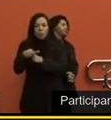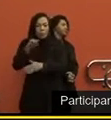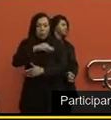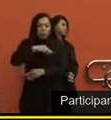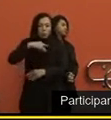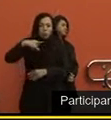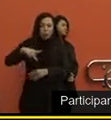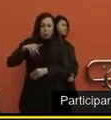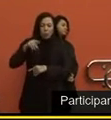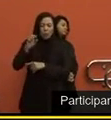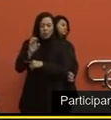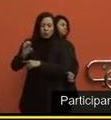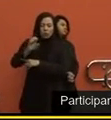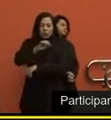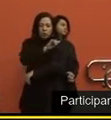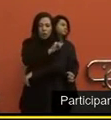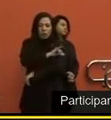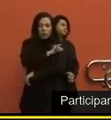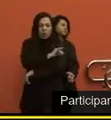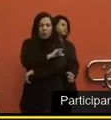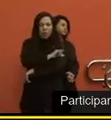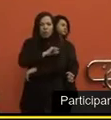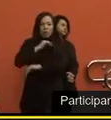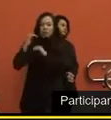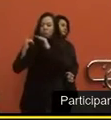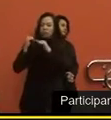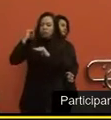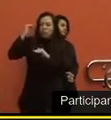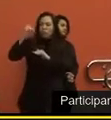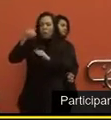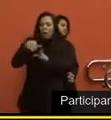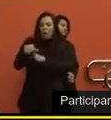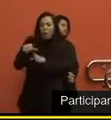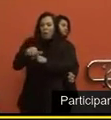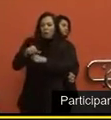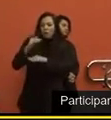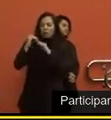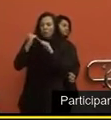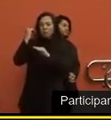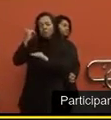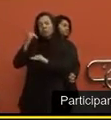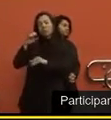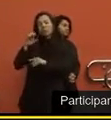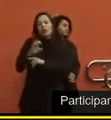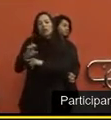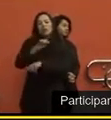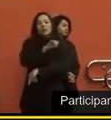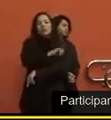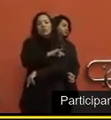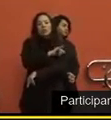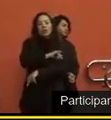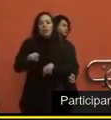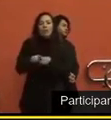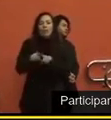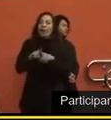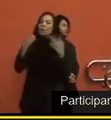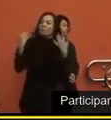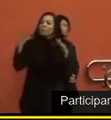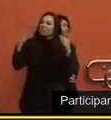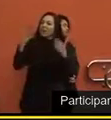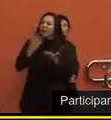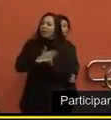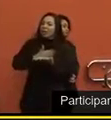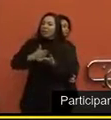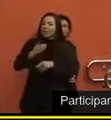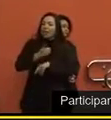Ministério Público do Rio de Janeiro, do Conselho Superior do Ministério Público do Rio de Janeiro. Queria também saudar aqui, inicialmente, a